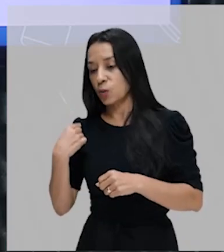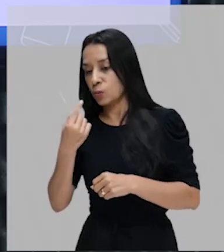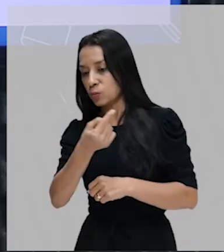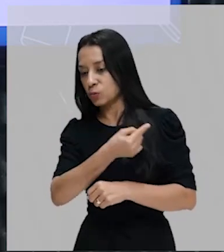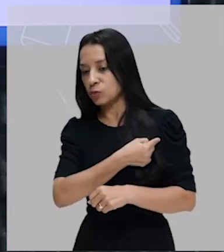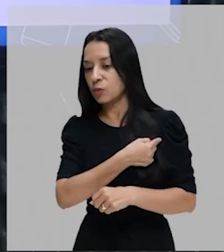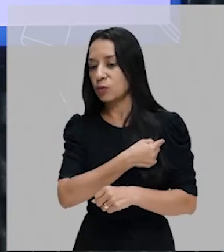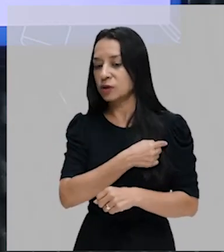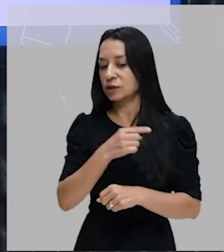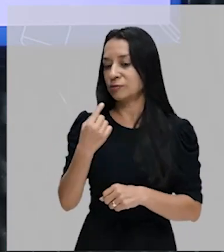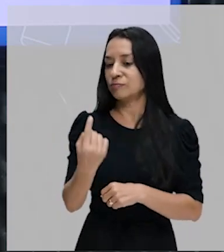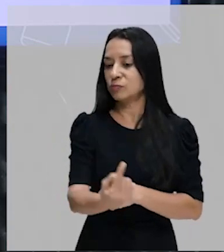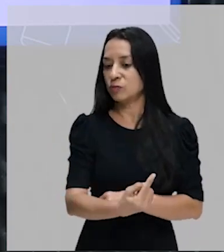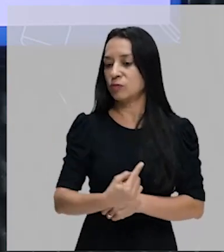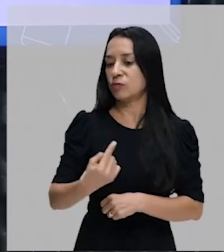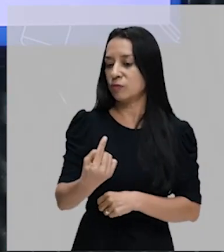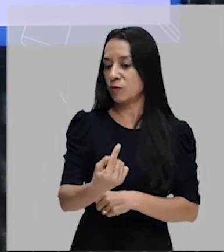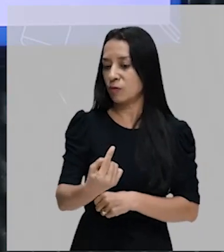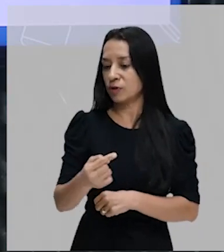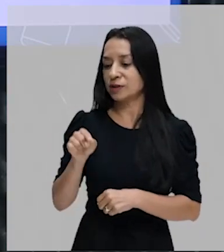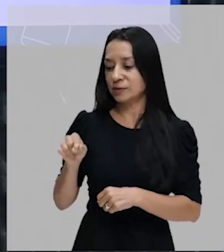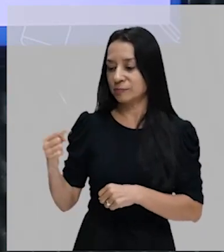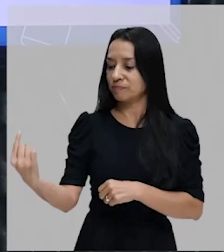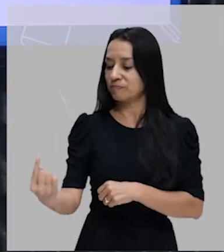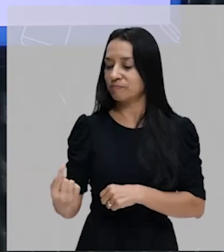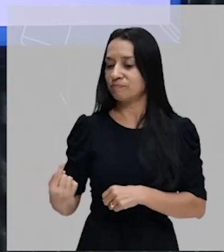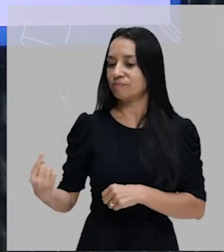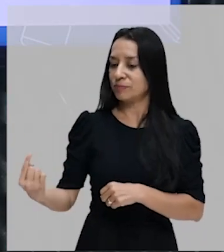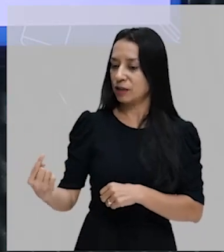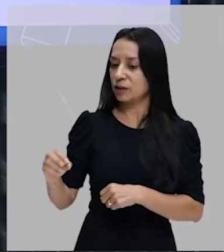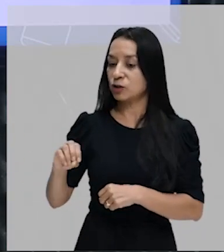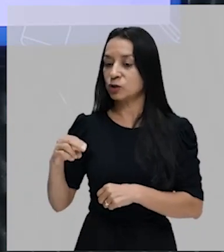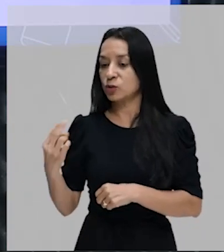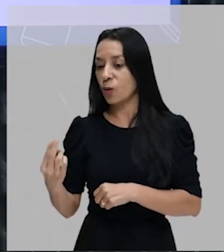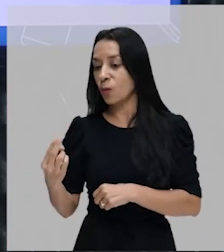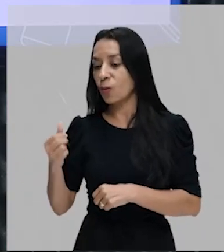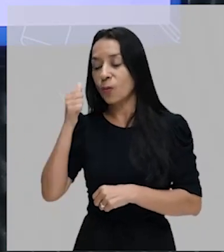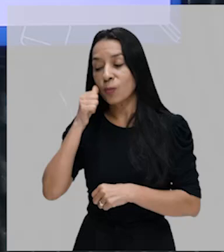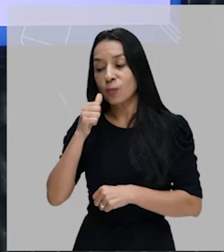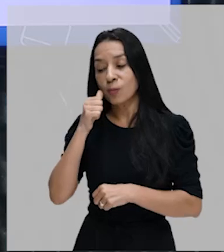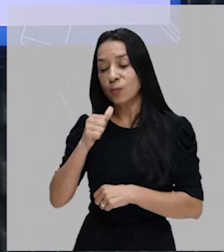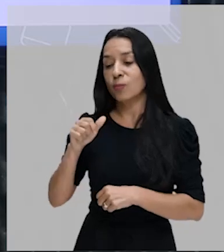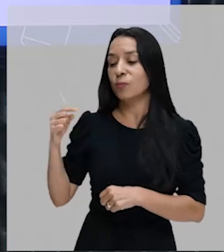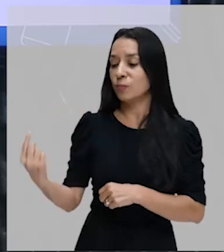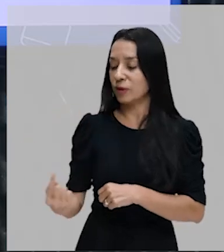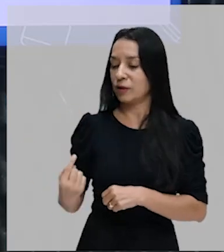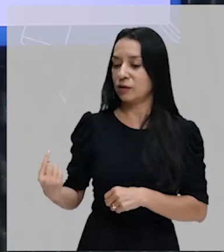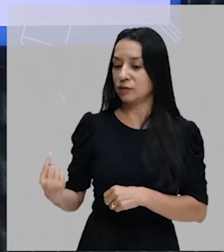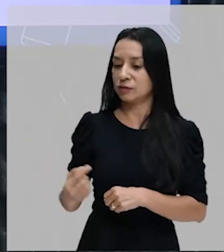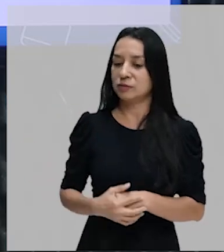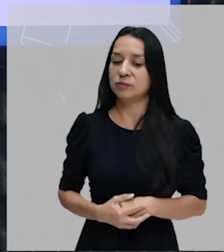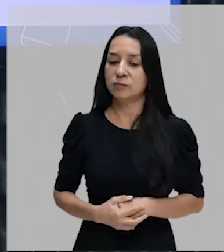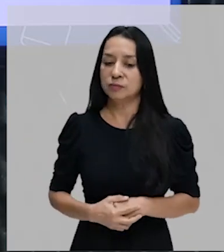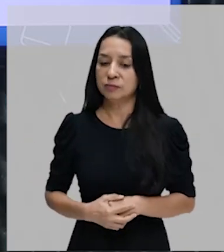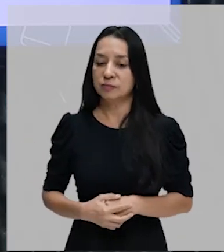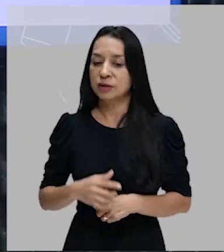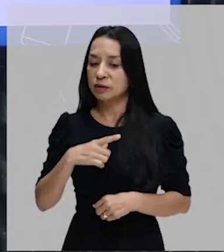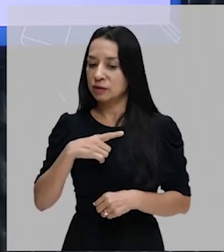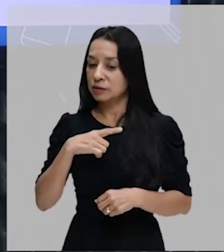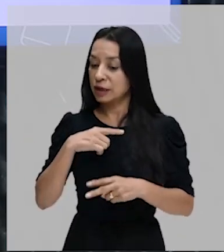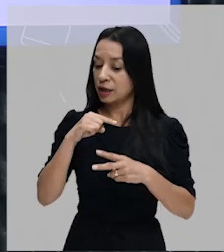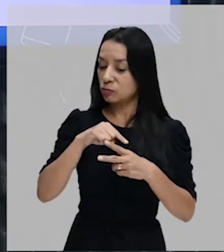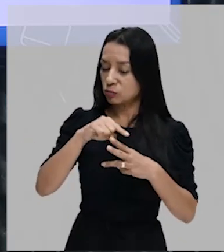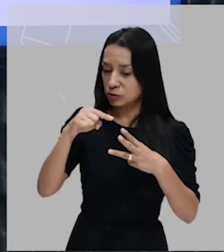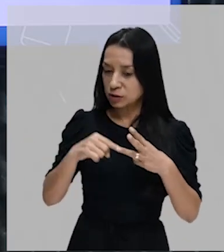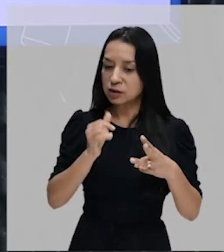nome, porém, também podem aparecer como o sujeito da frase ou oração. Aí eu tenho aqui 3 exemplos para